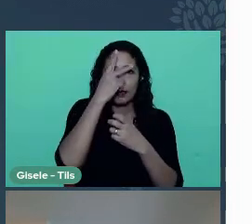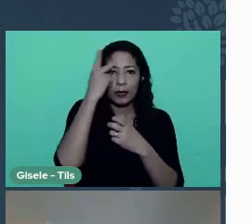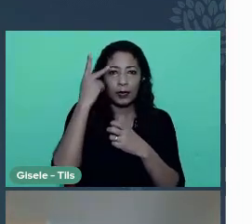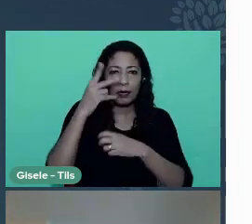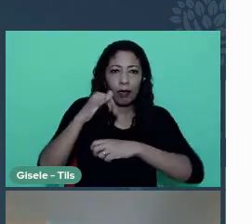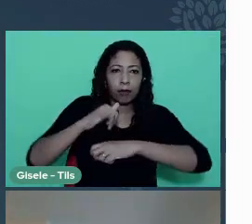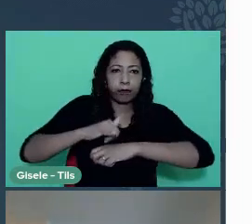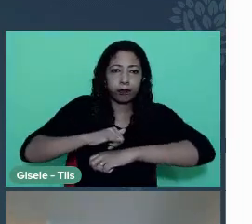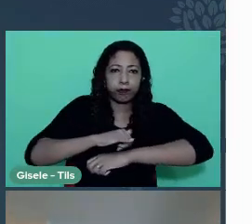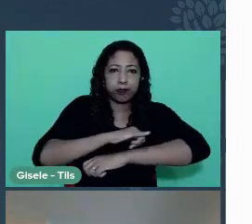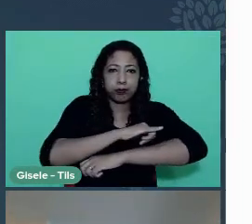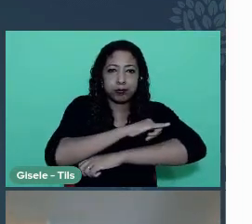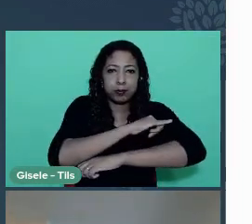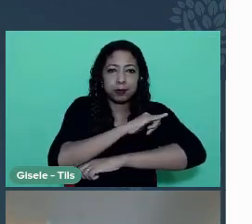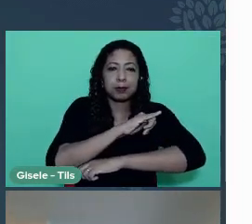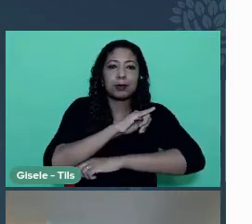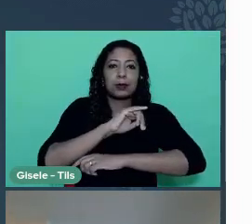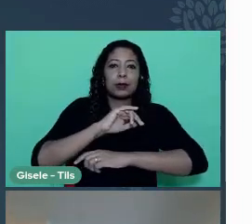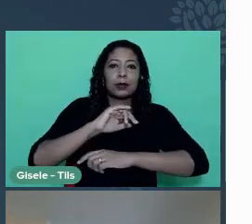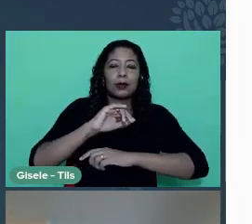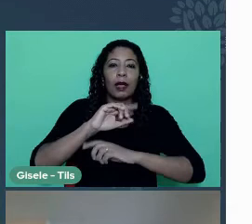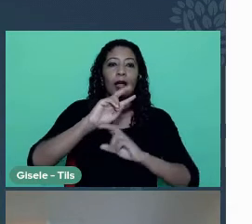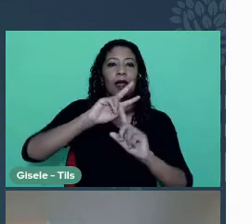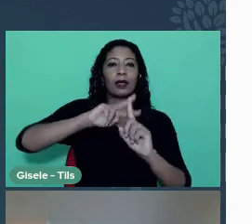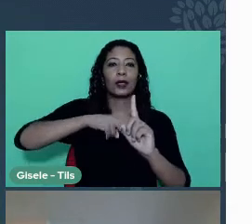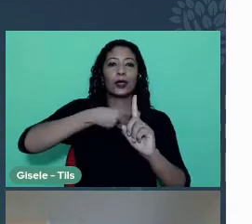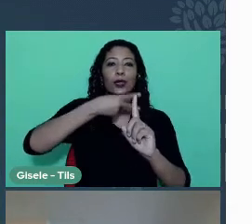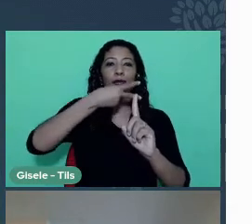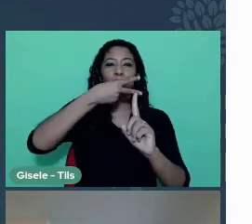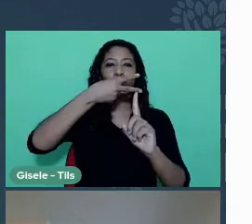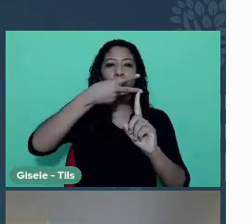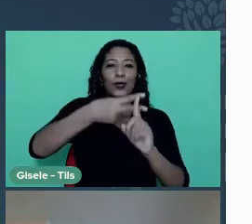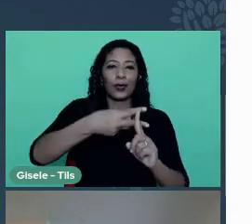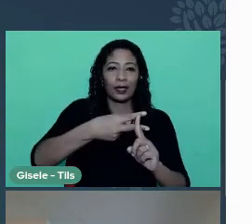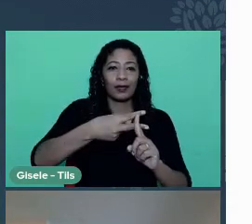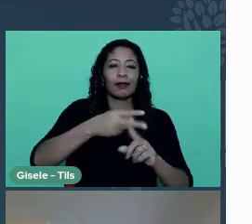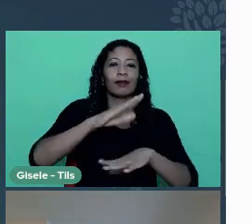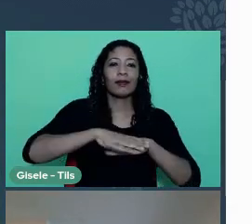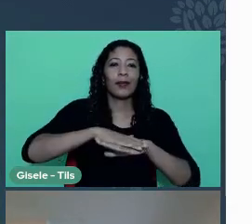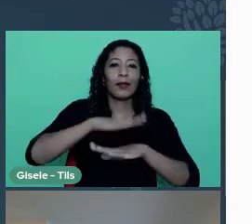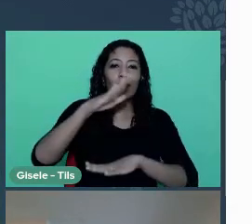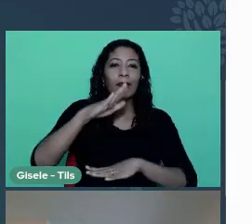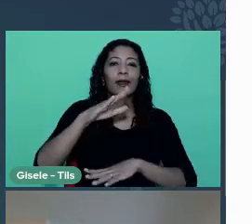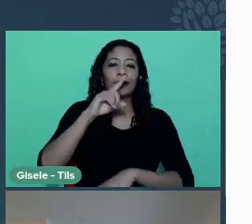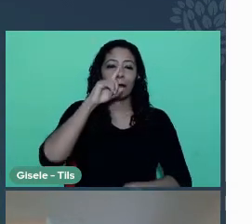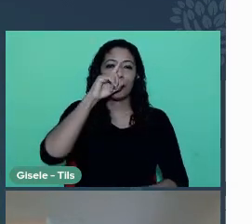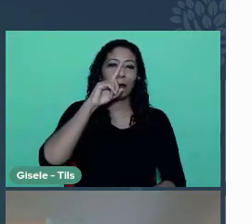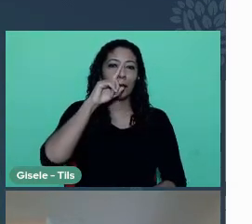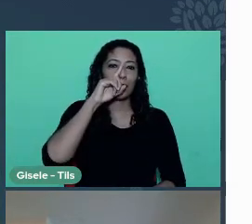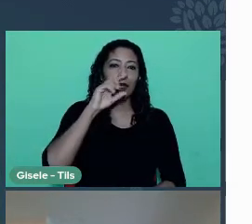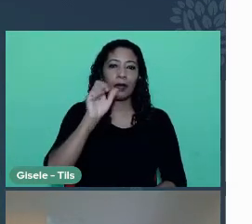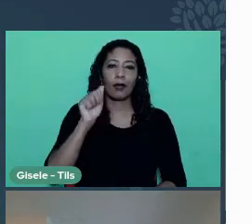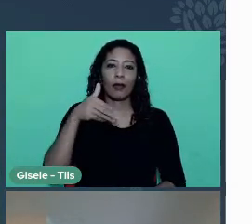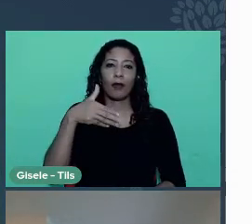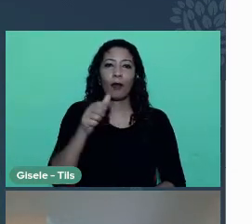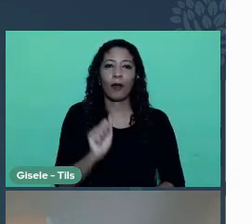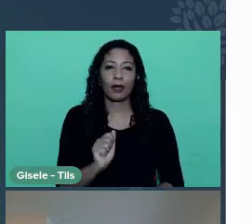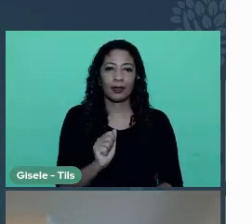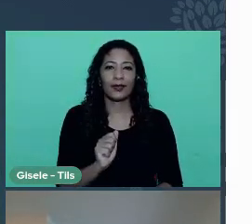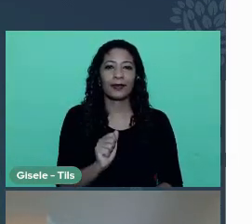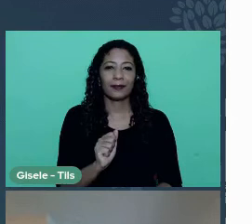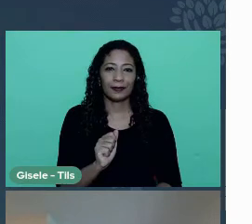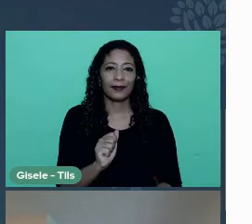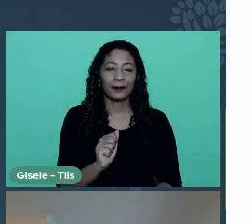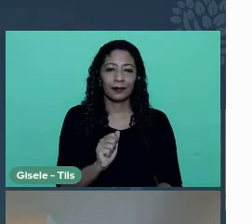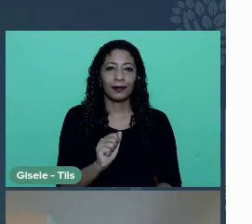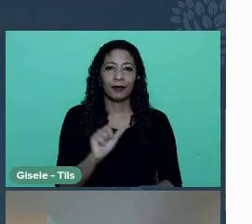obesas, elas têm quase 2,5 vezes a mais chance de ter asma. Então, a gente vê uma